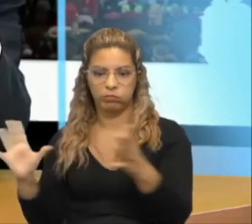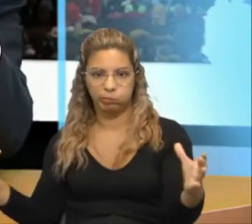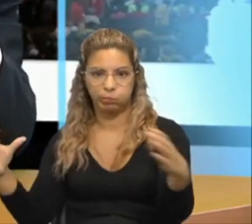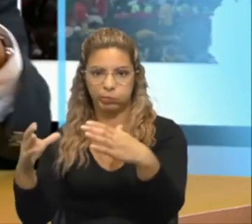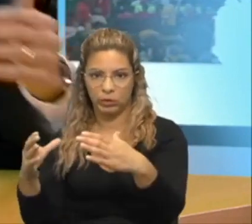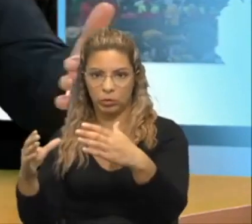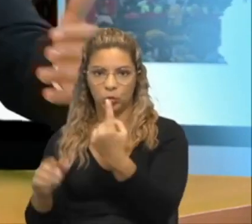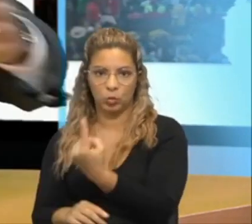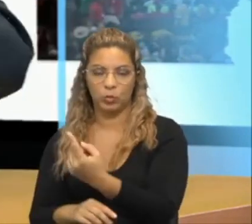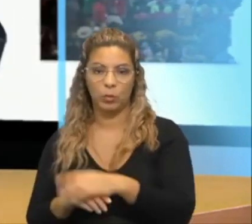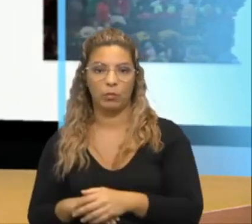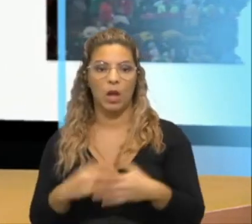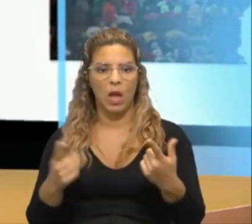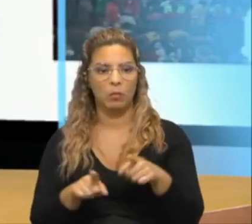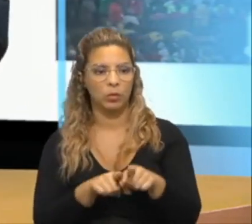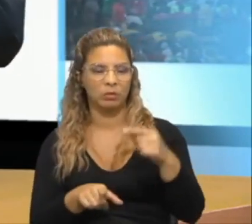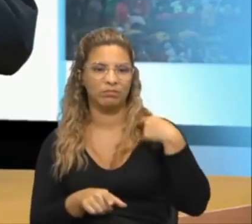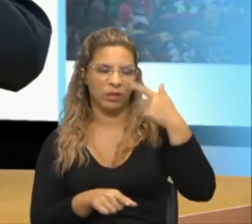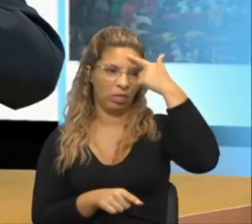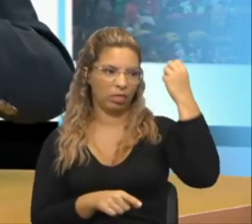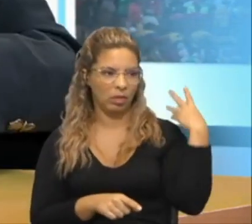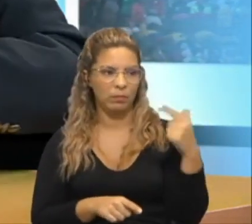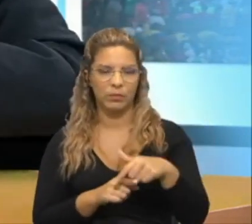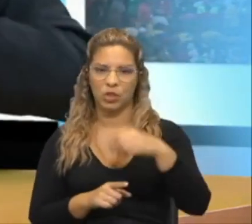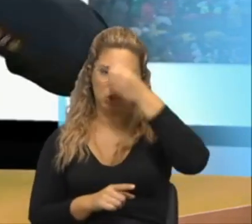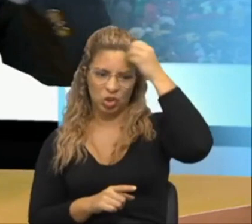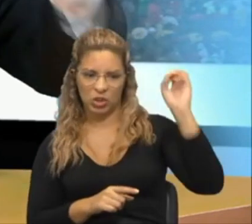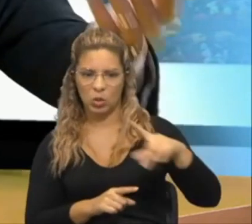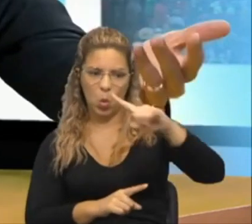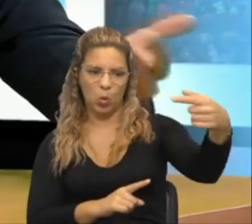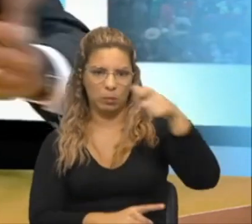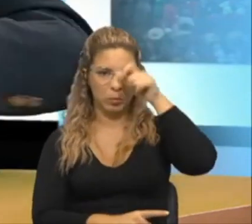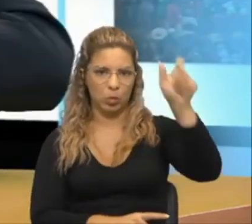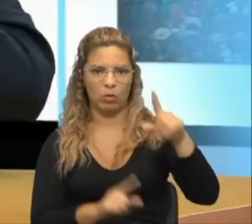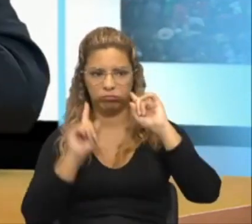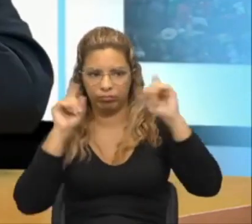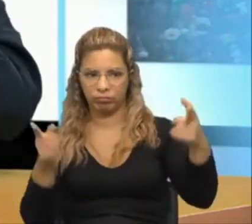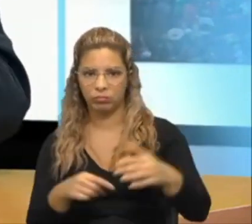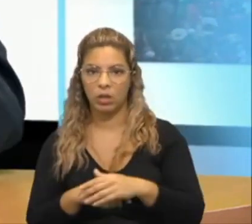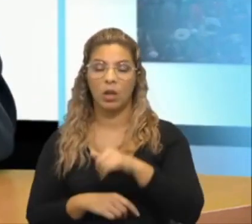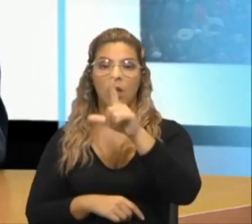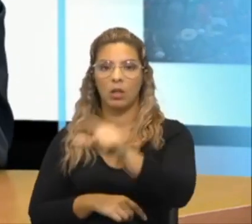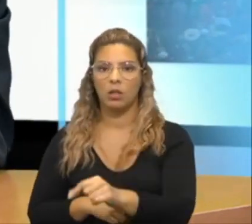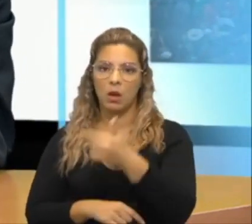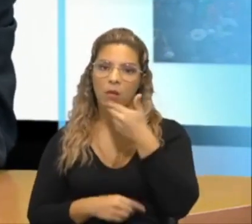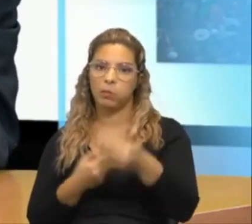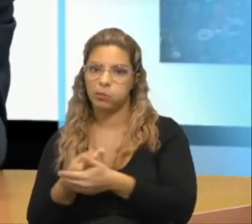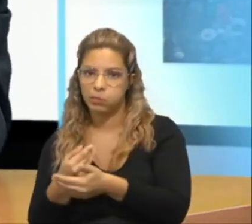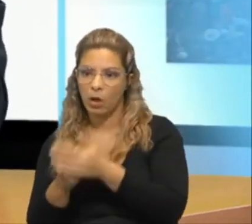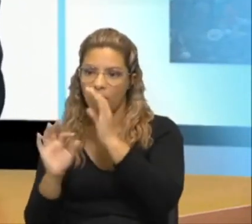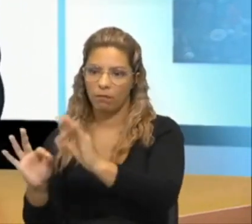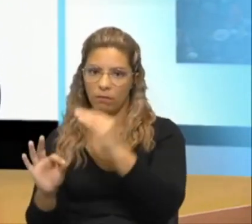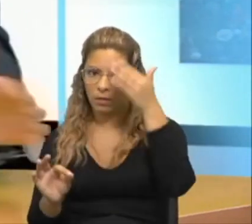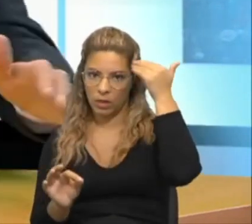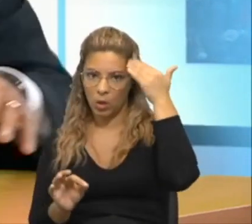cultura de descarte, como o esquecimento dos outros. O Papa fala sobre a preocupação do esquecimento dos idosos, sobre os berços vazios, sobre aquilo que